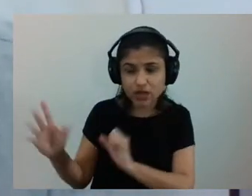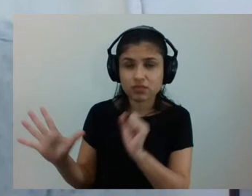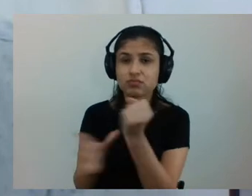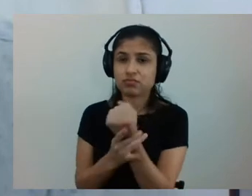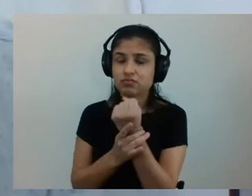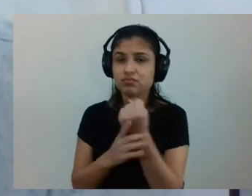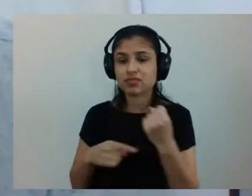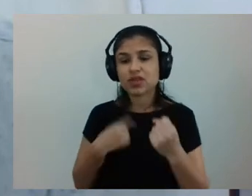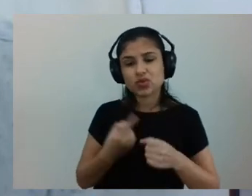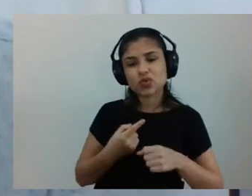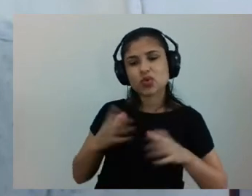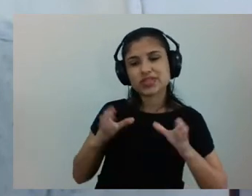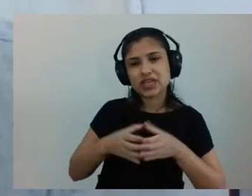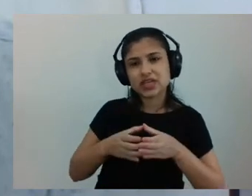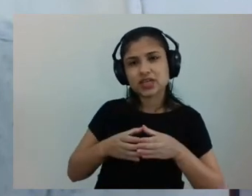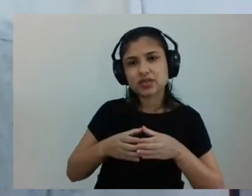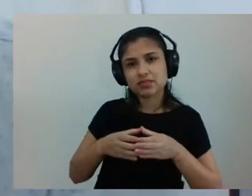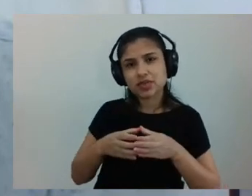equipe,